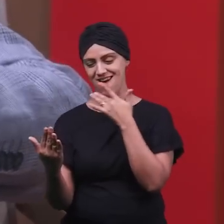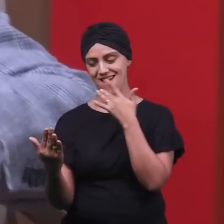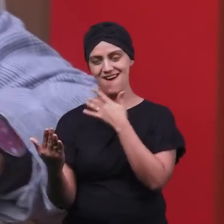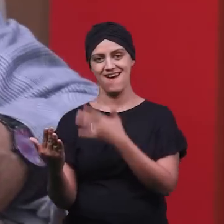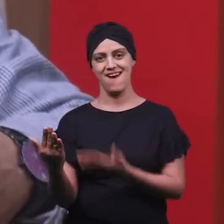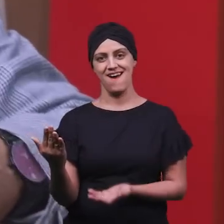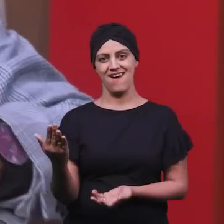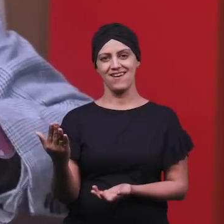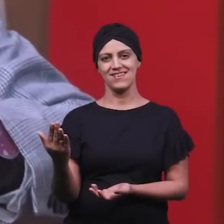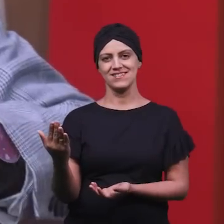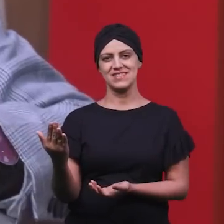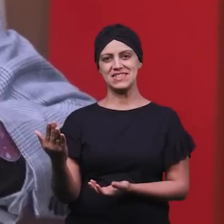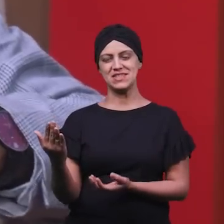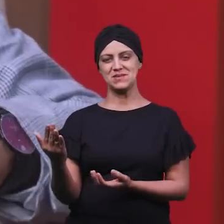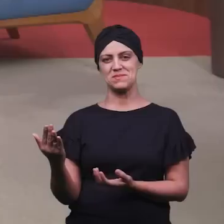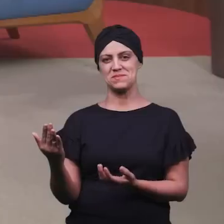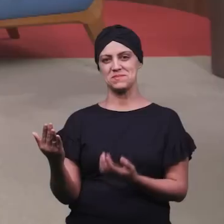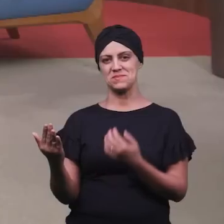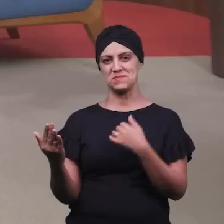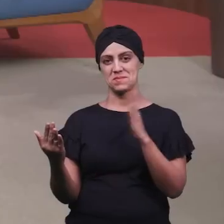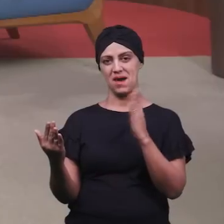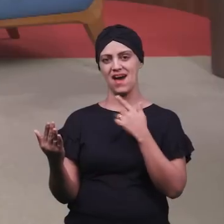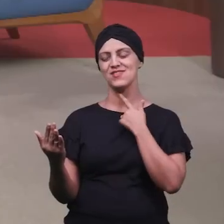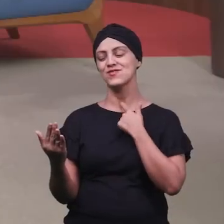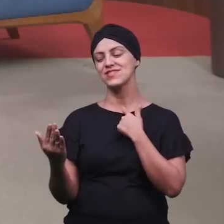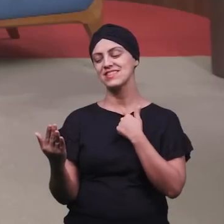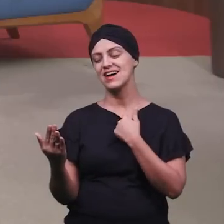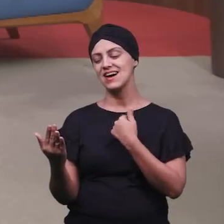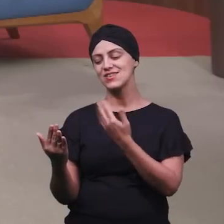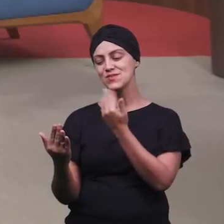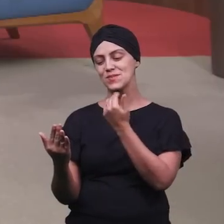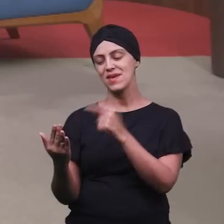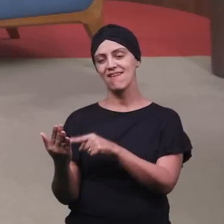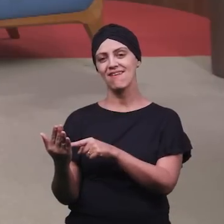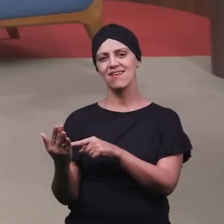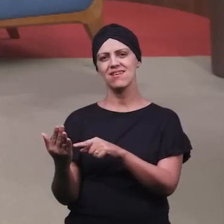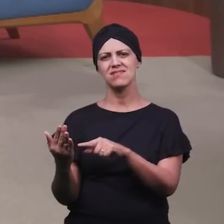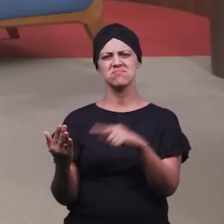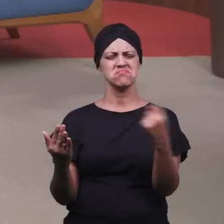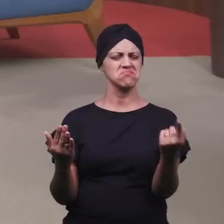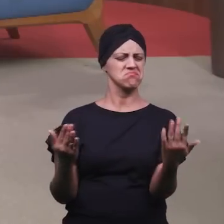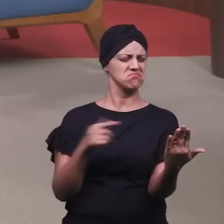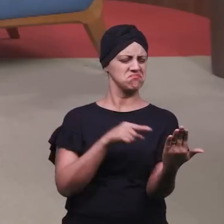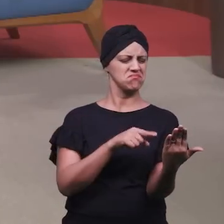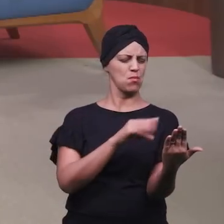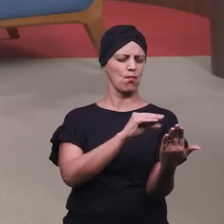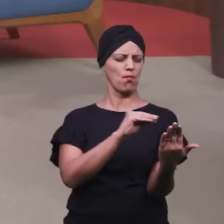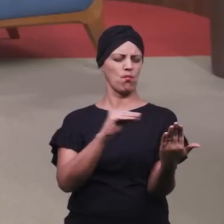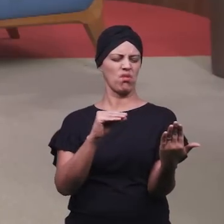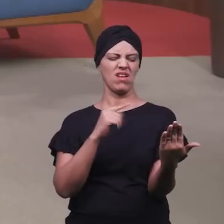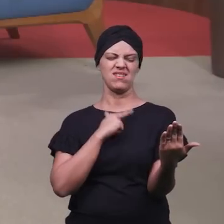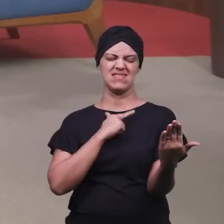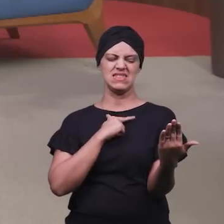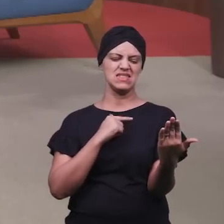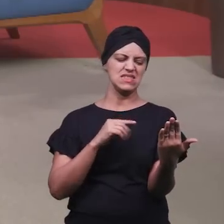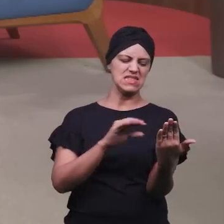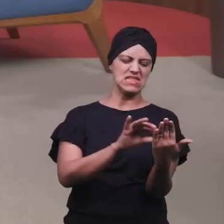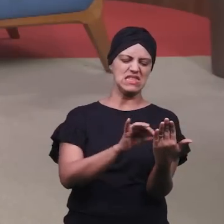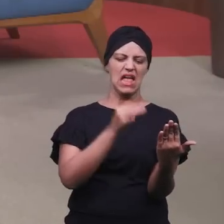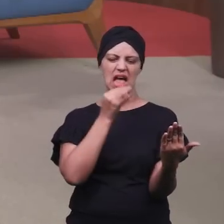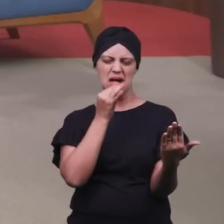os olhos, não é? É o que o Bravinho falou, é mais desejável. Isso. Né? Mas acontece